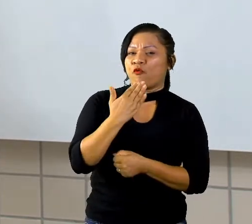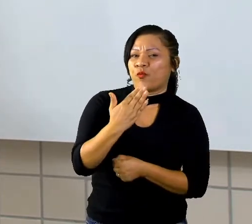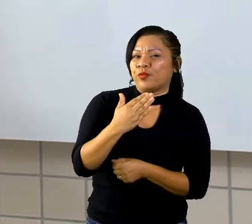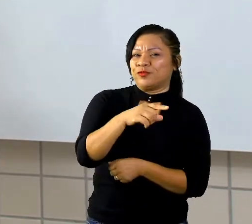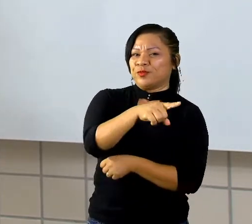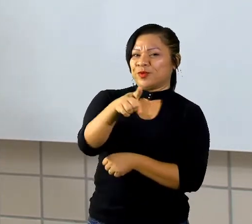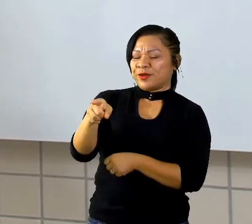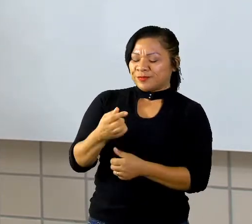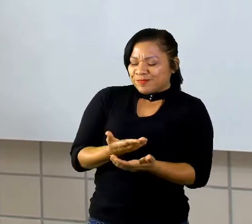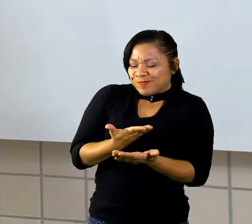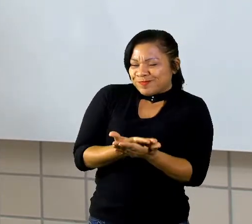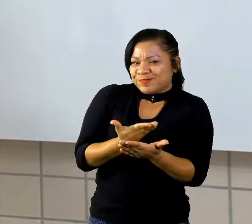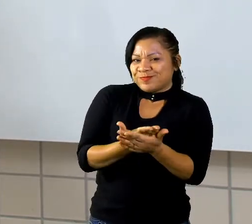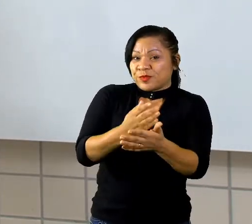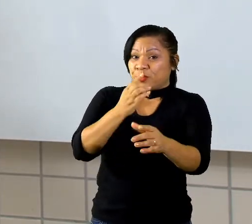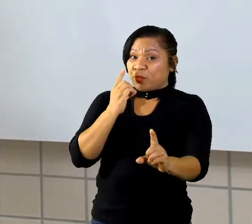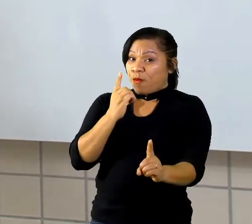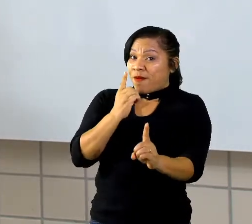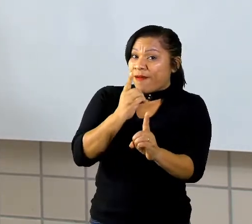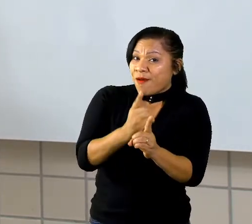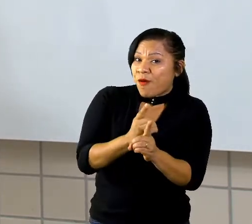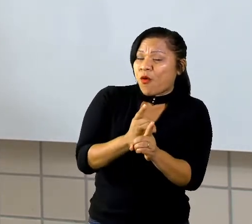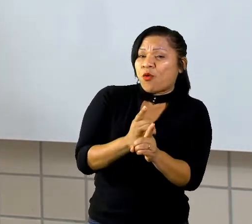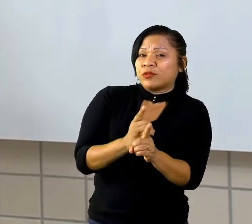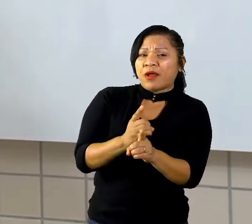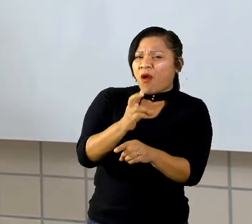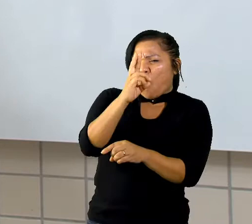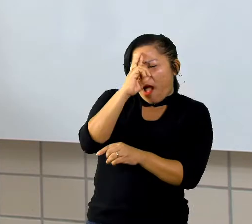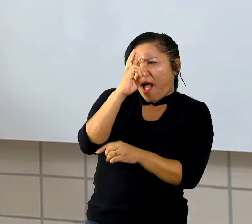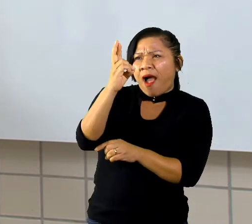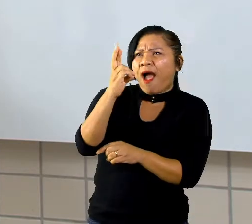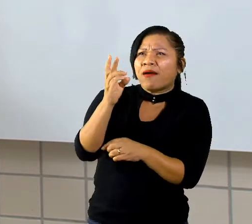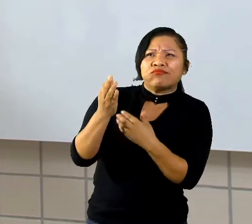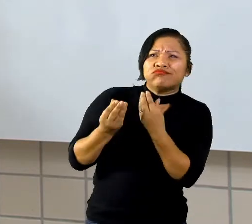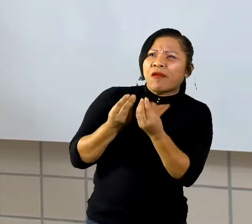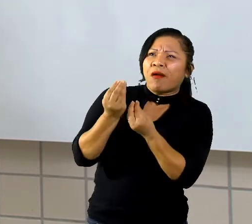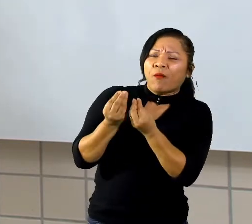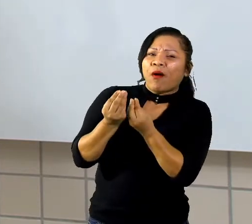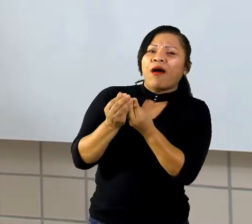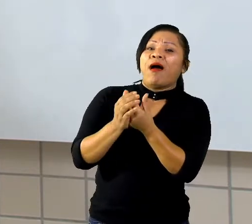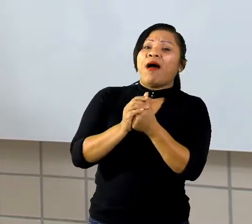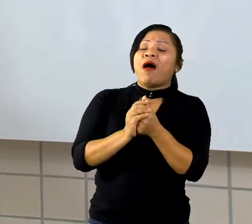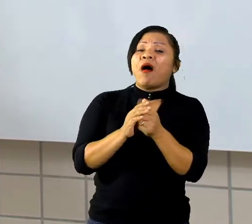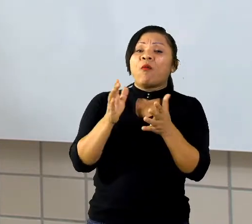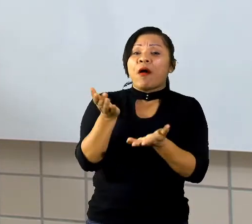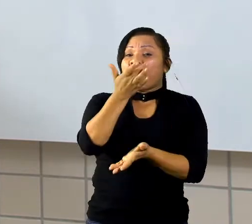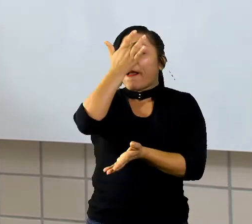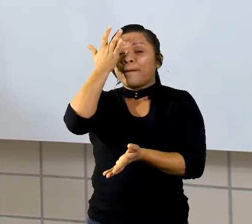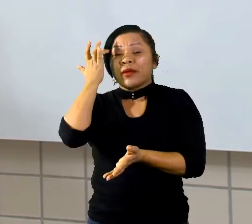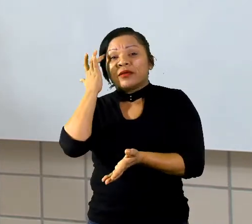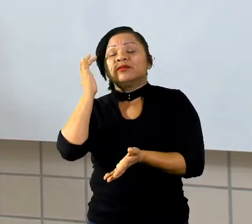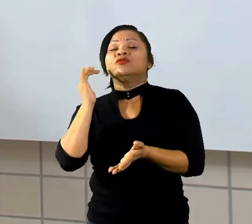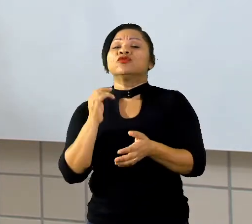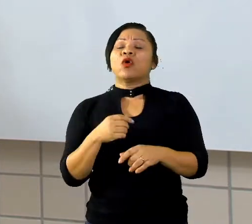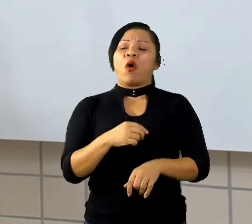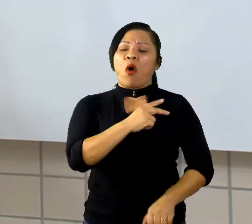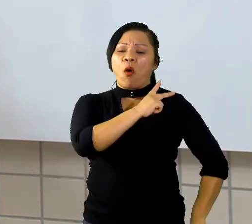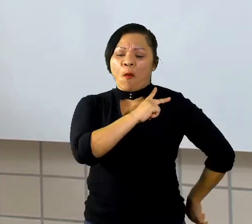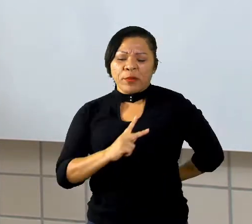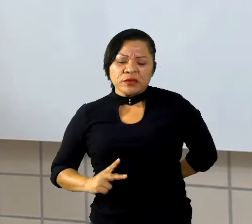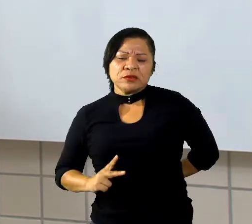e encontrem quais as razões para essas autoridades, esses presidentes, receberem